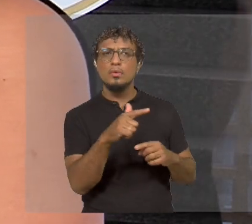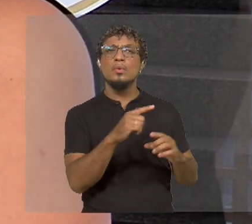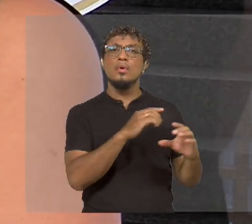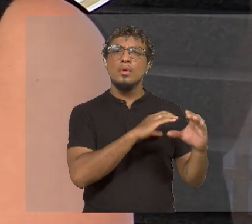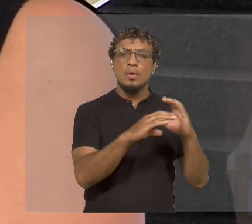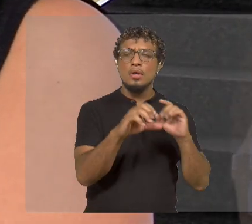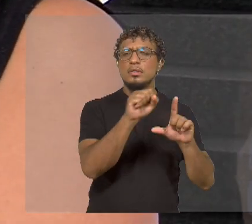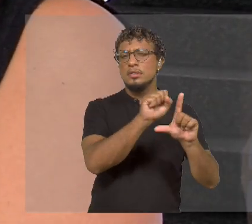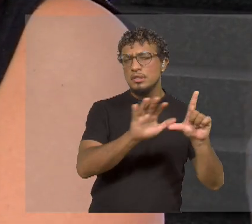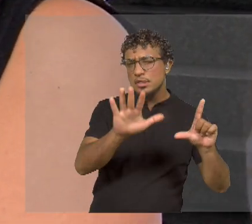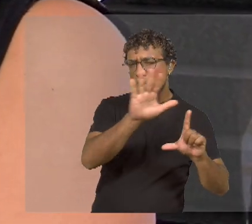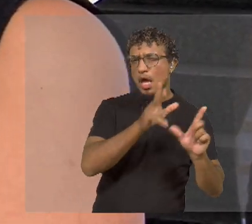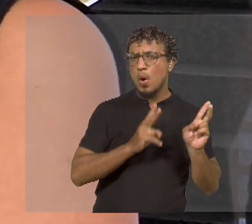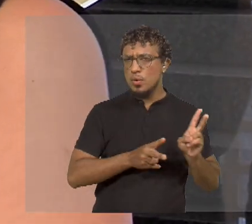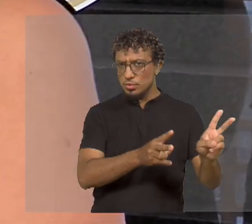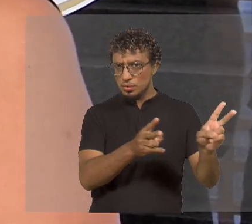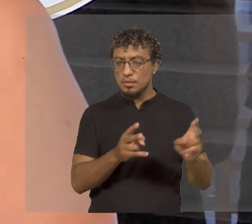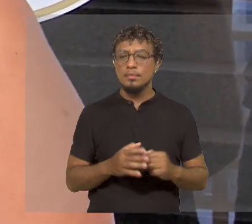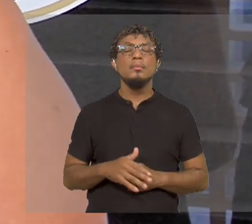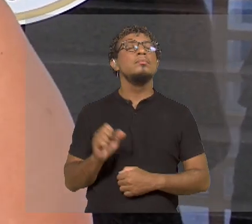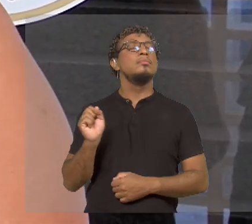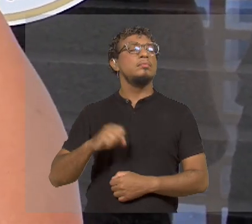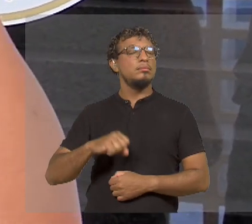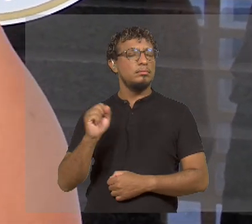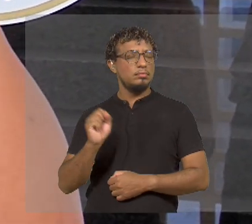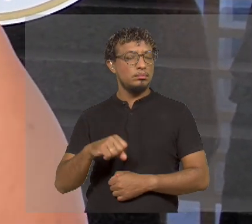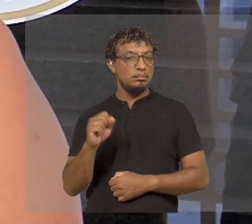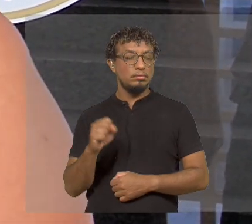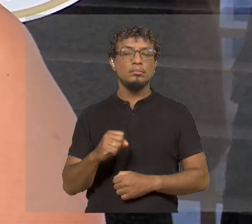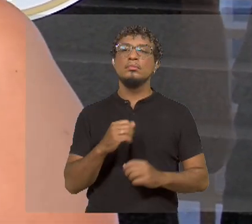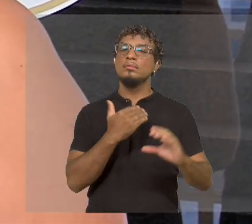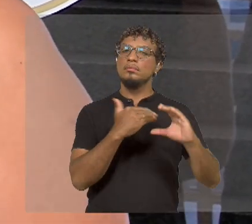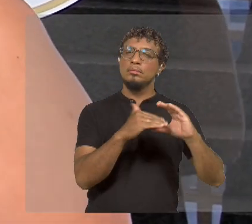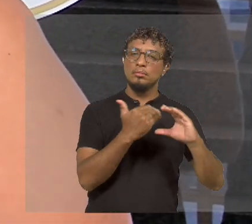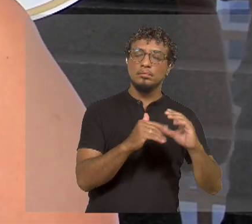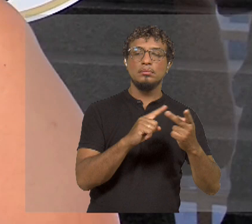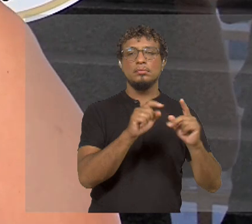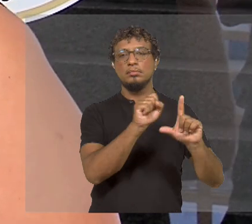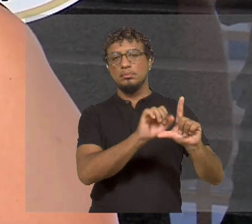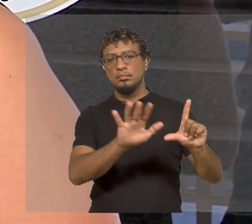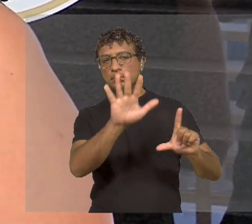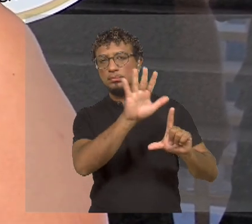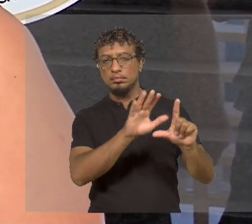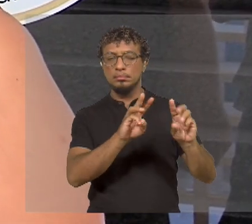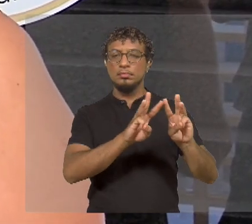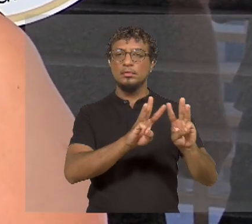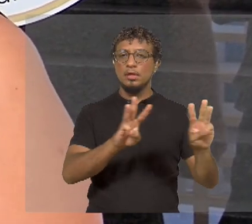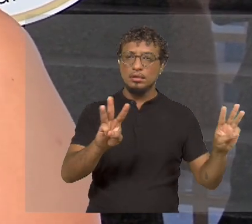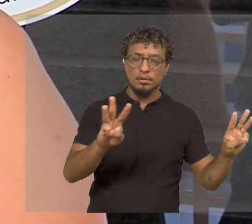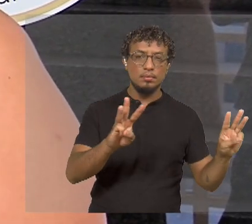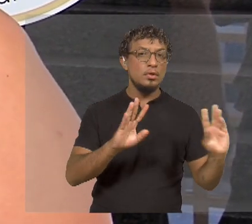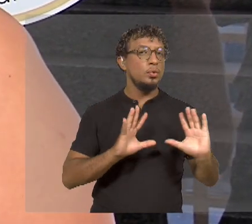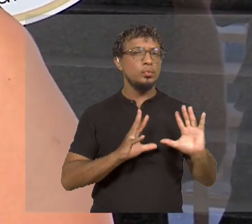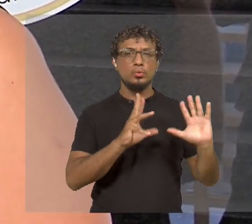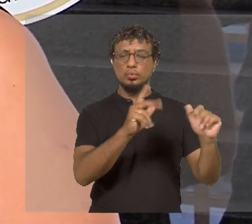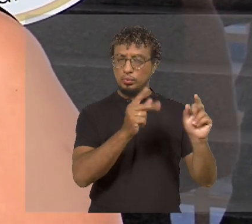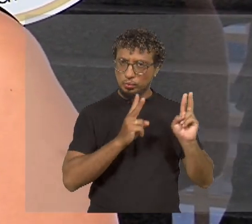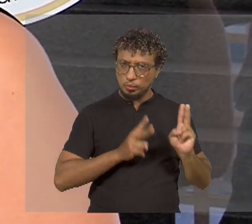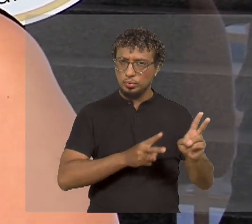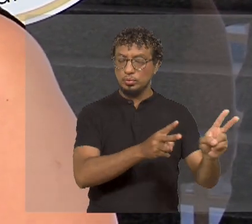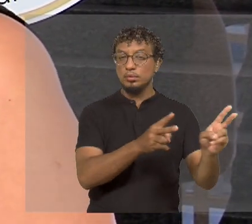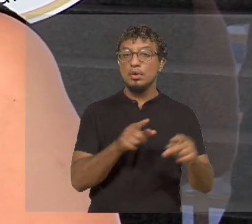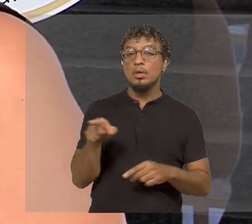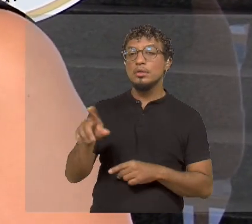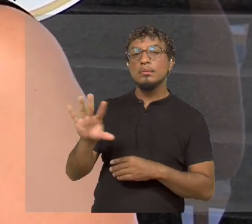alunos, SIGA, tudo continua normalmente. Não, sim, e-mail institucional, SIGA, o site, continua, esses